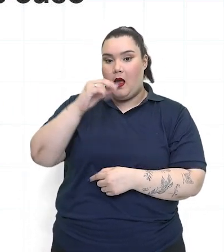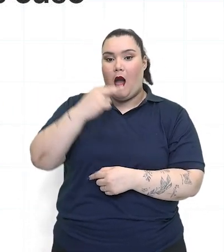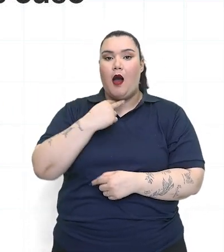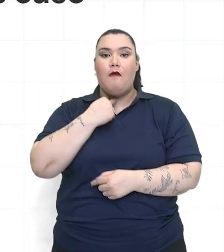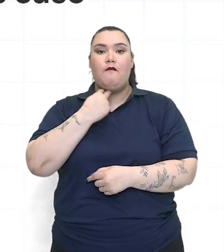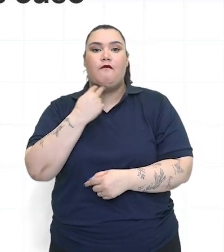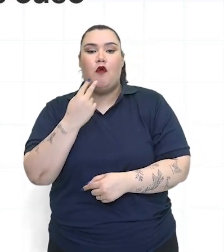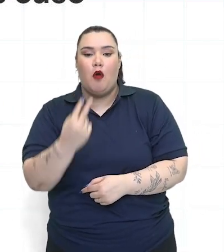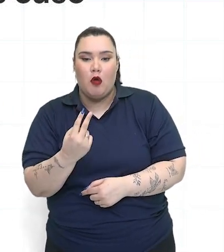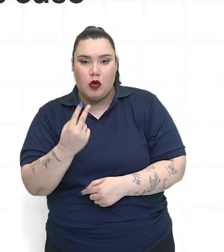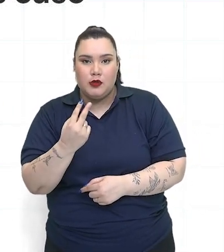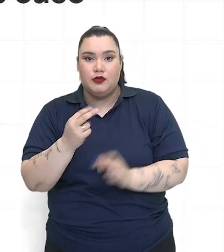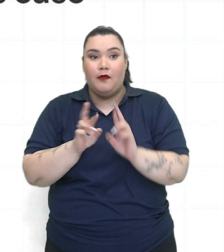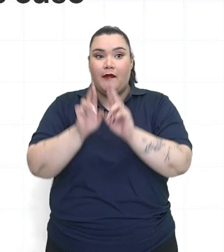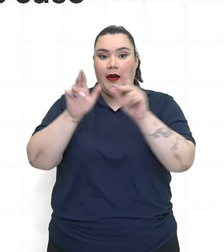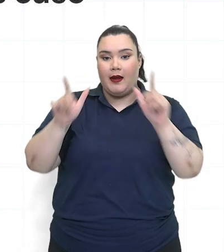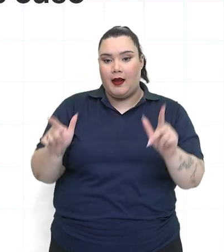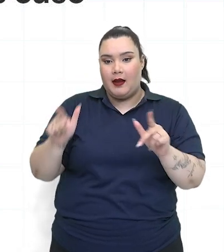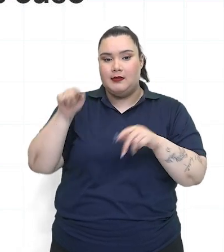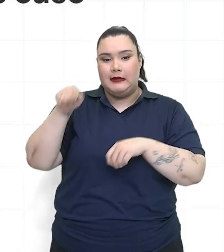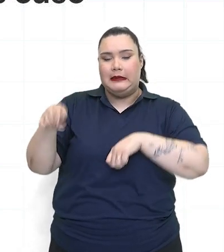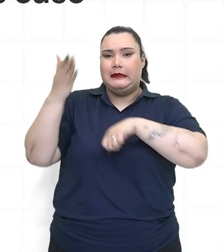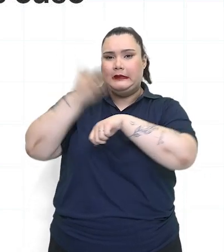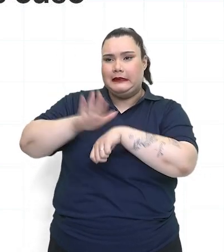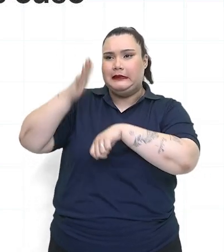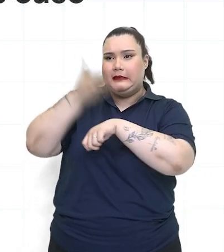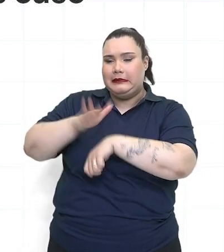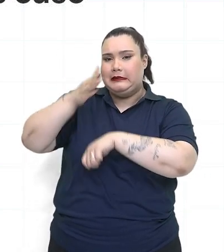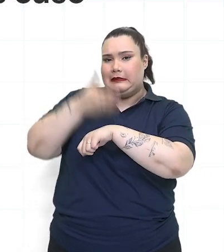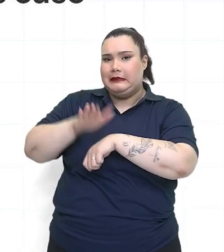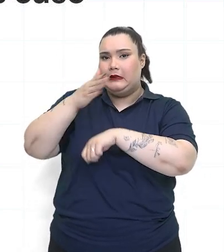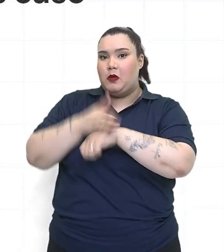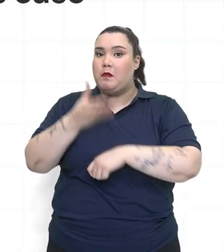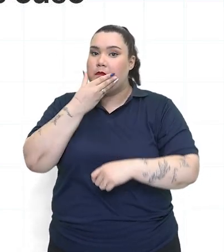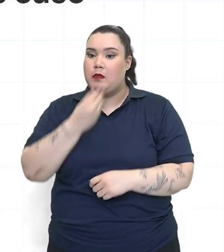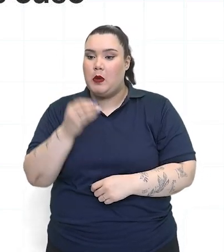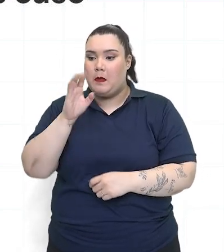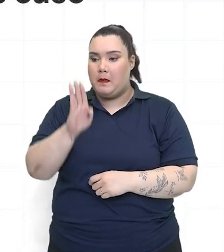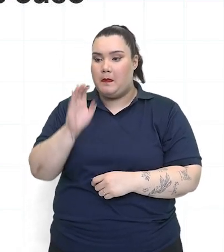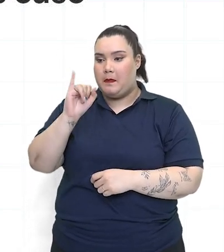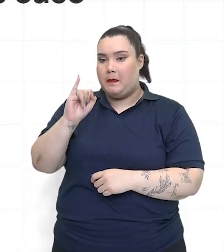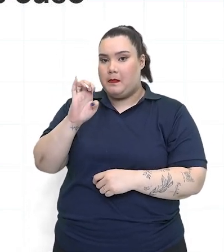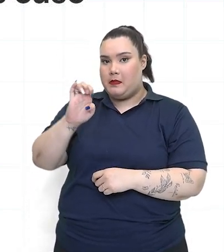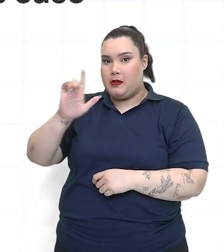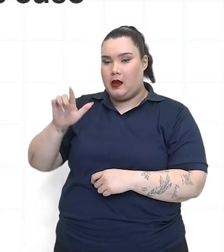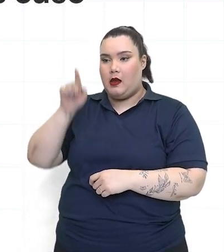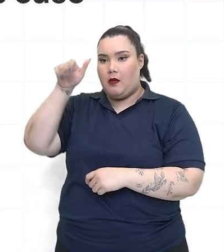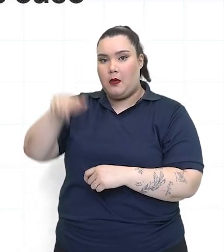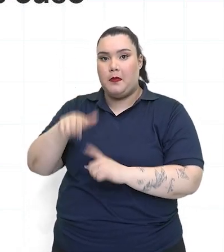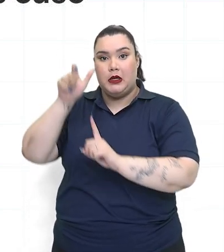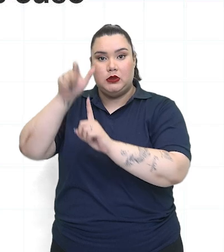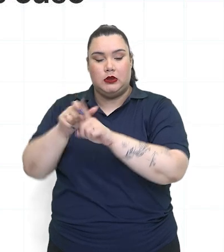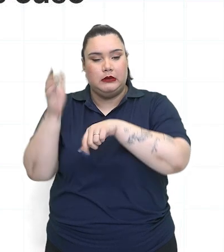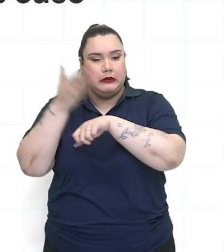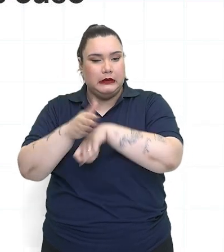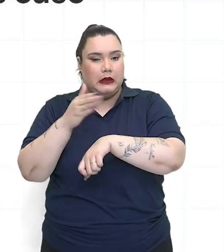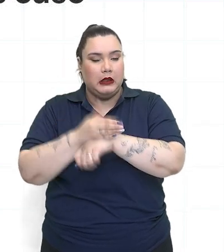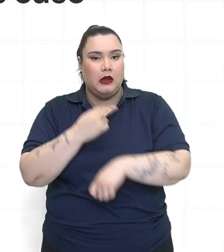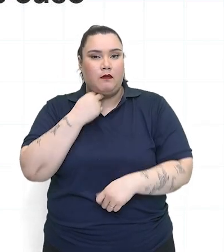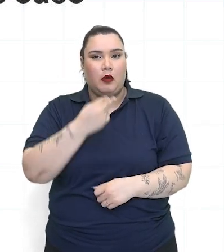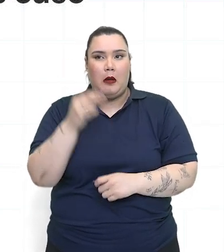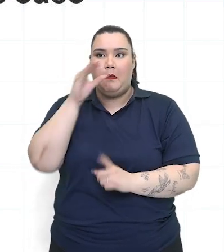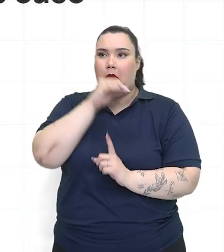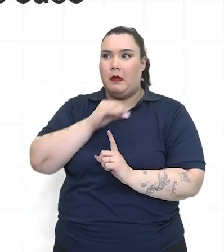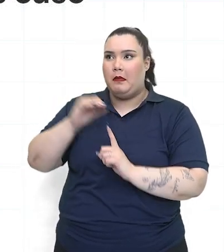tenebrosa, Biel treinou durante toda a manhã, outro menino que entra aí já treinando a sua